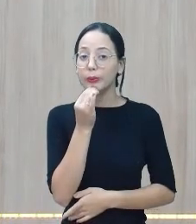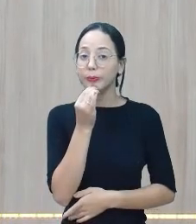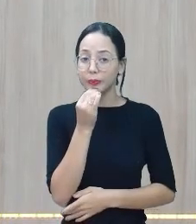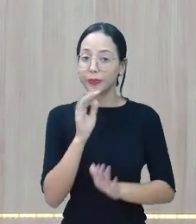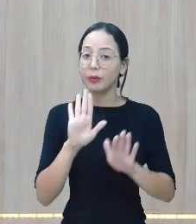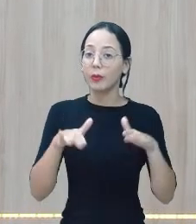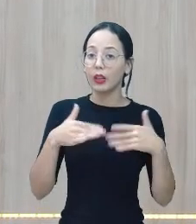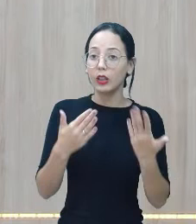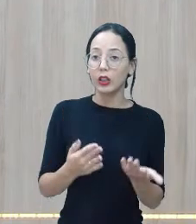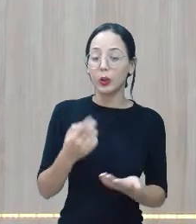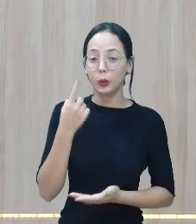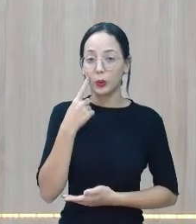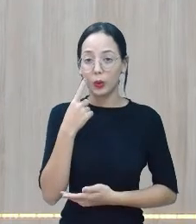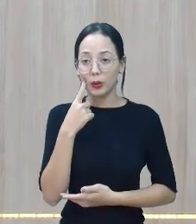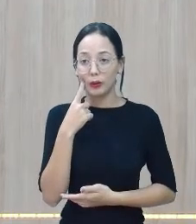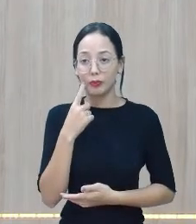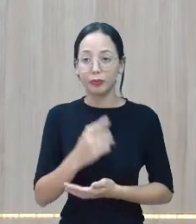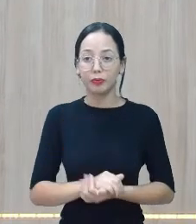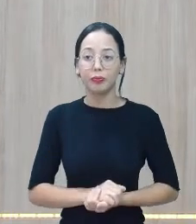temos, vamos